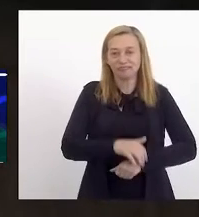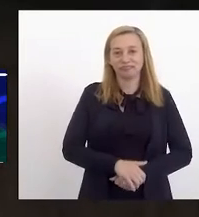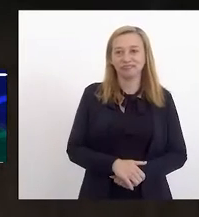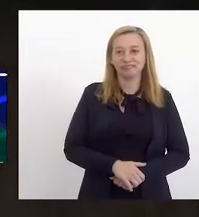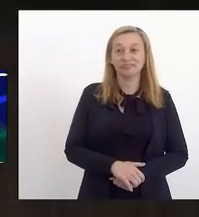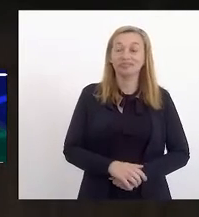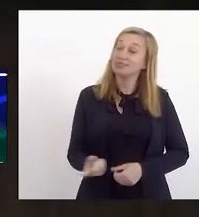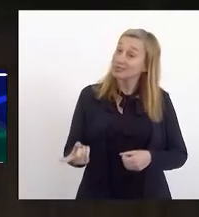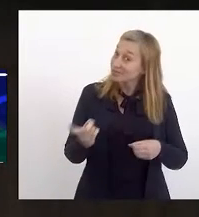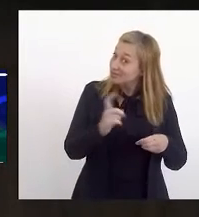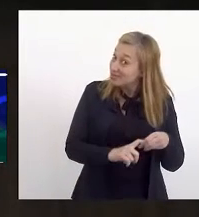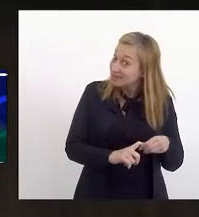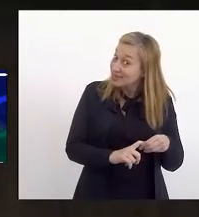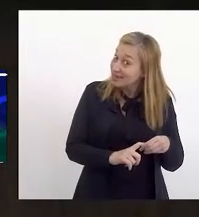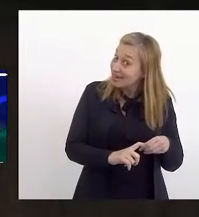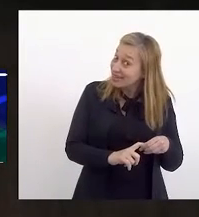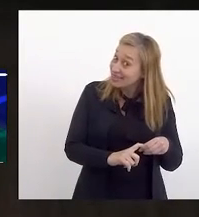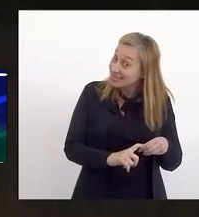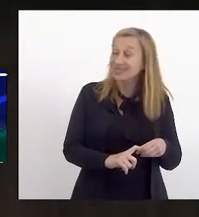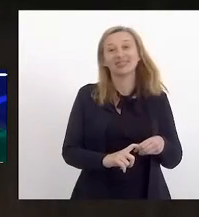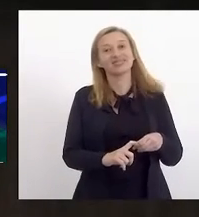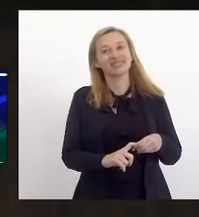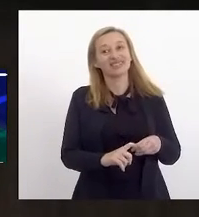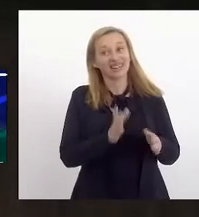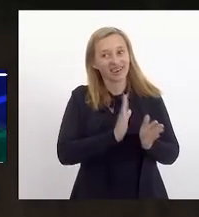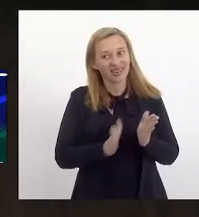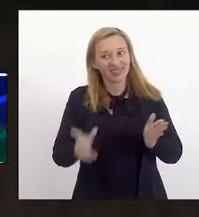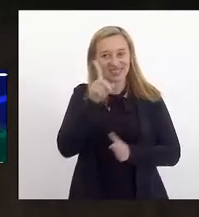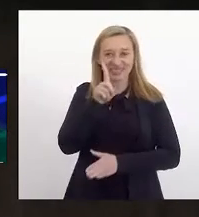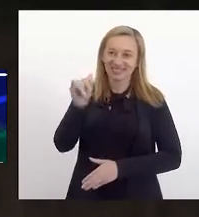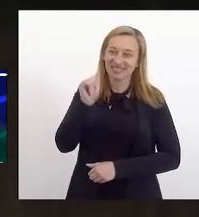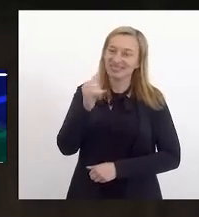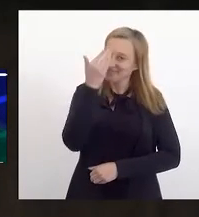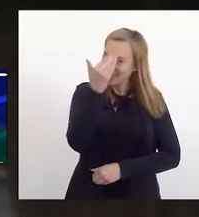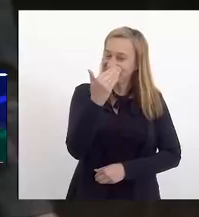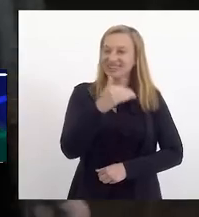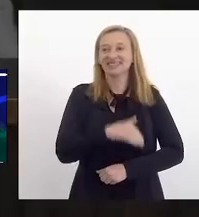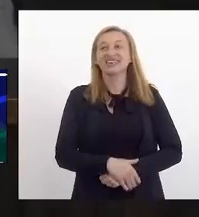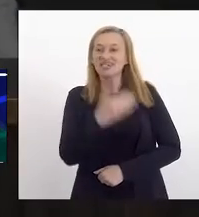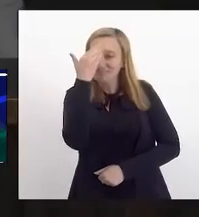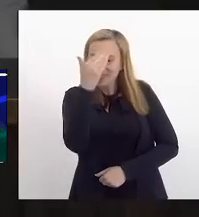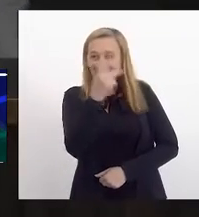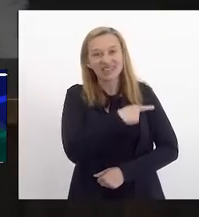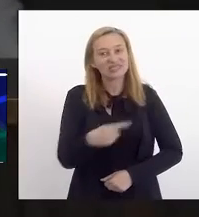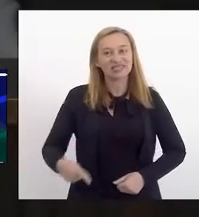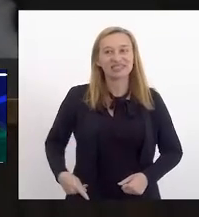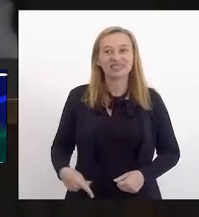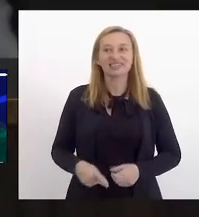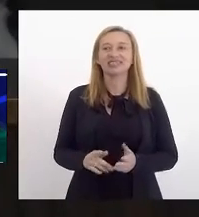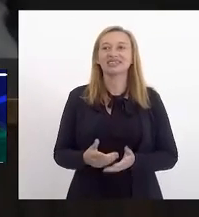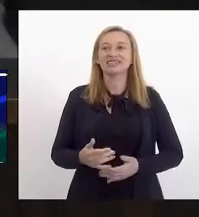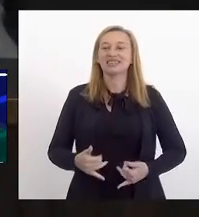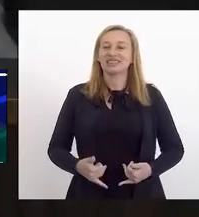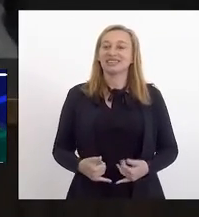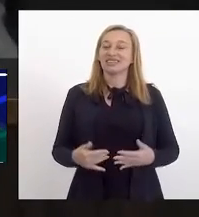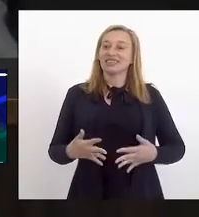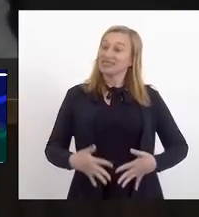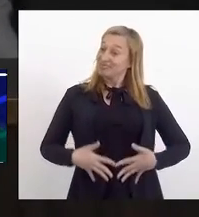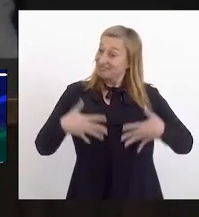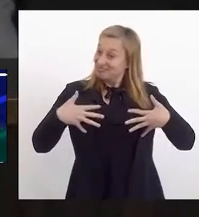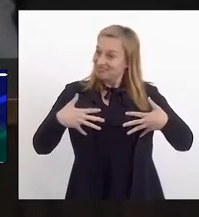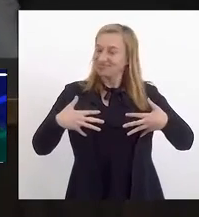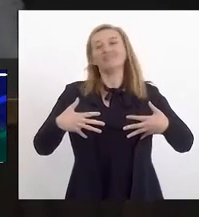E vamos retornar à ordem do dia. Obrigado. Obrigado, presidente. É sempre um prazer